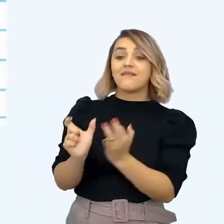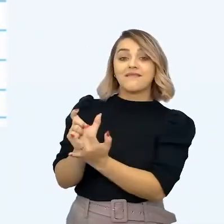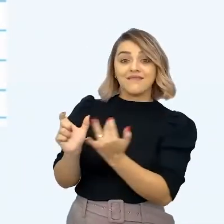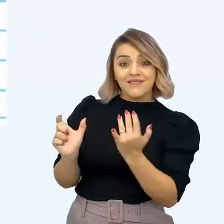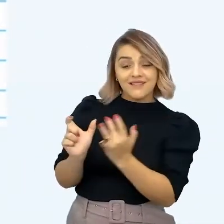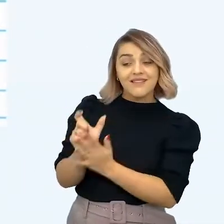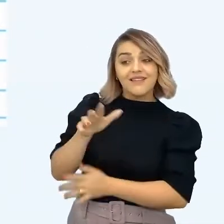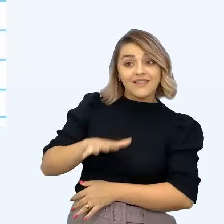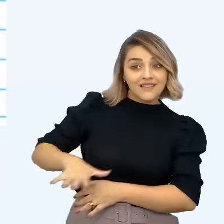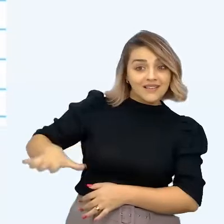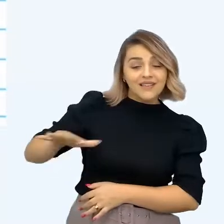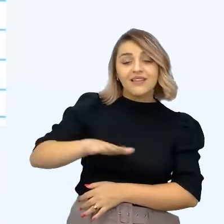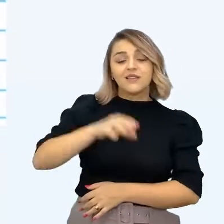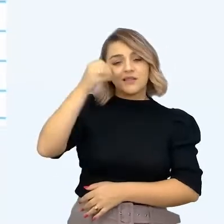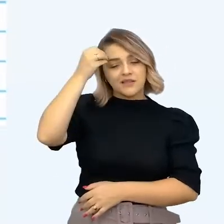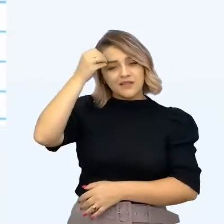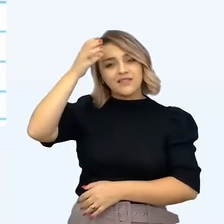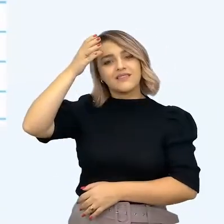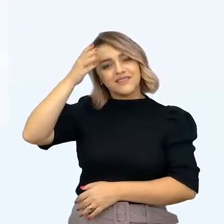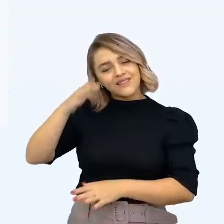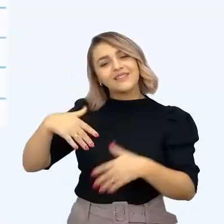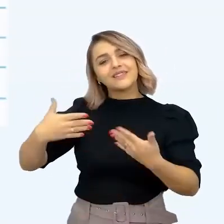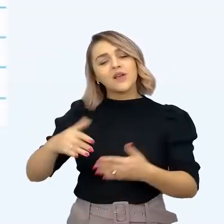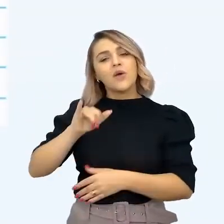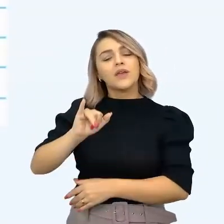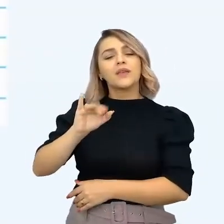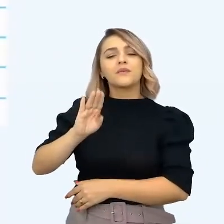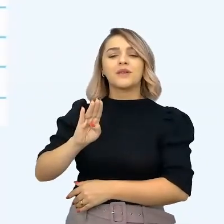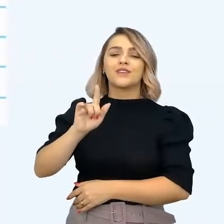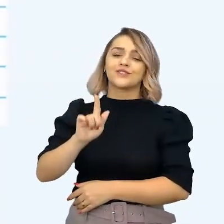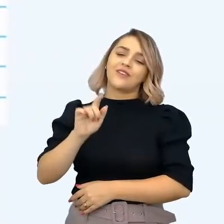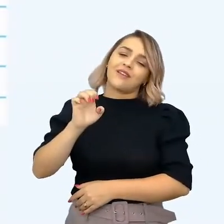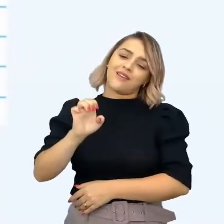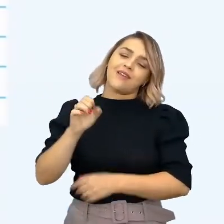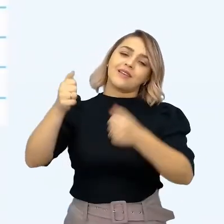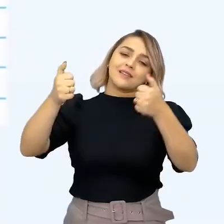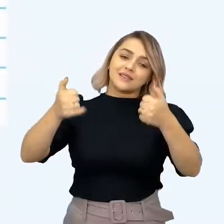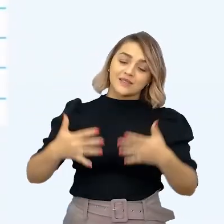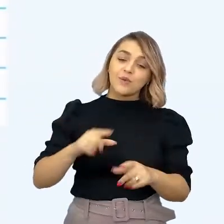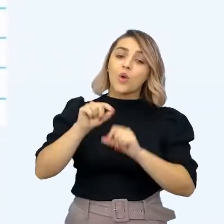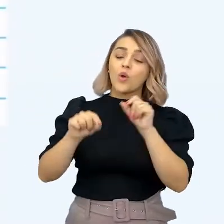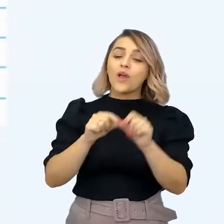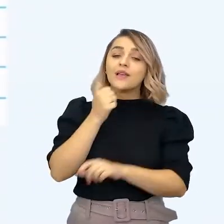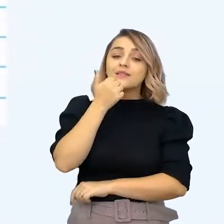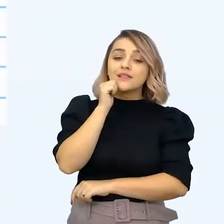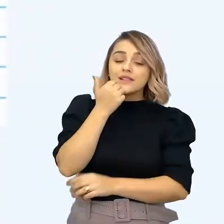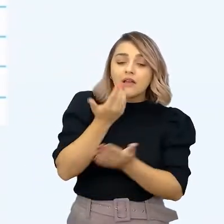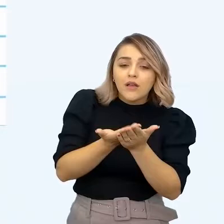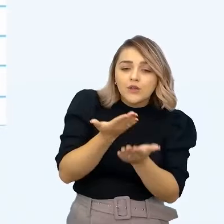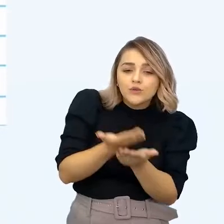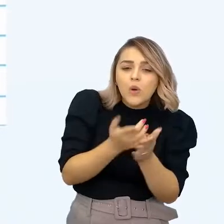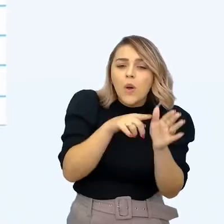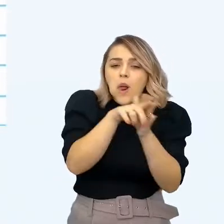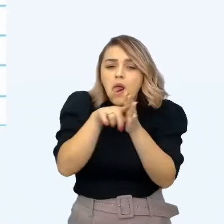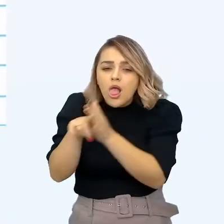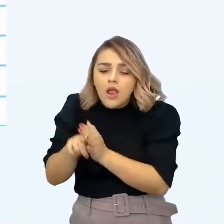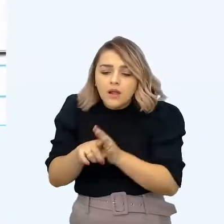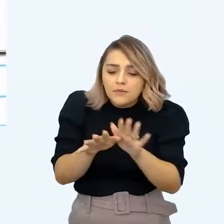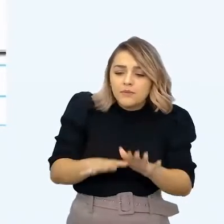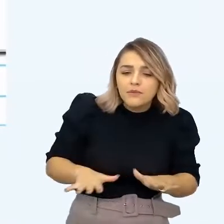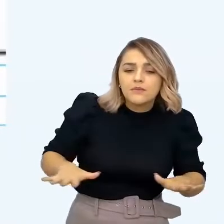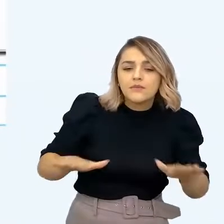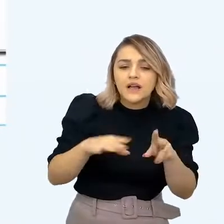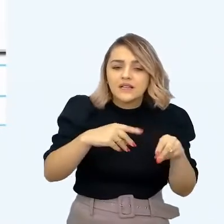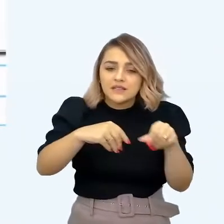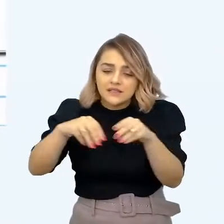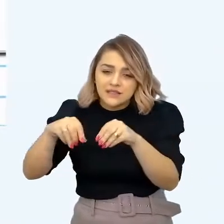isso, o IBGE explica. A pedologia é a ciência que estuda o solo. Ela trata de sua forma, origem,